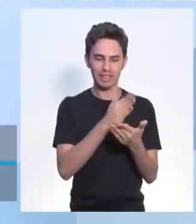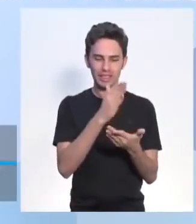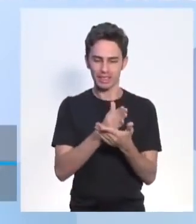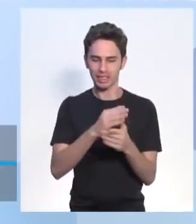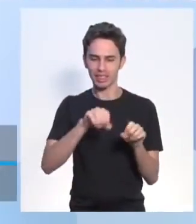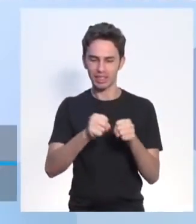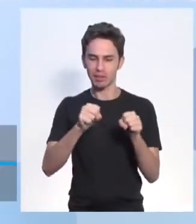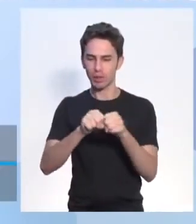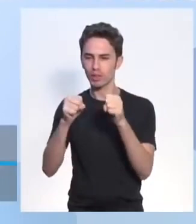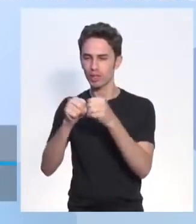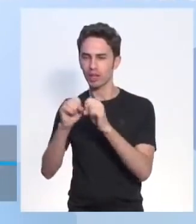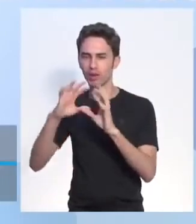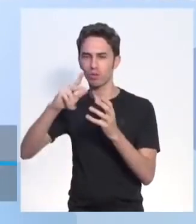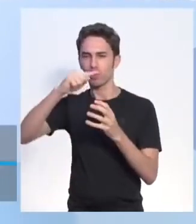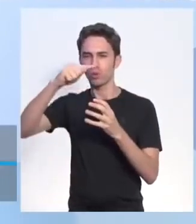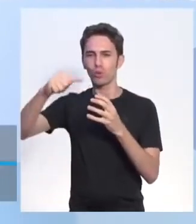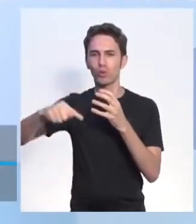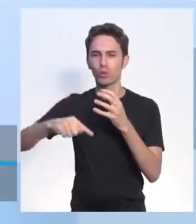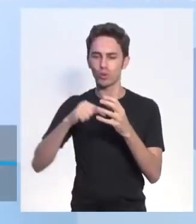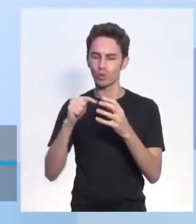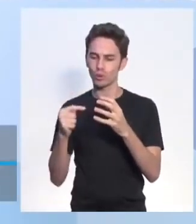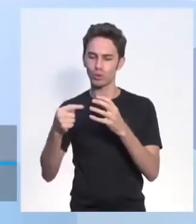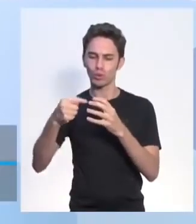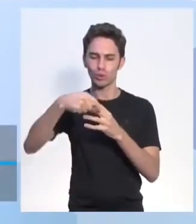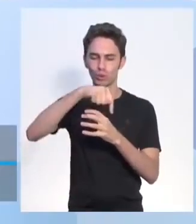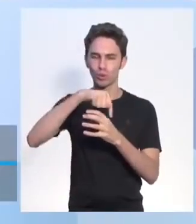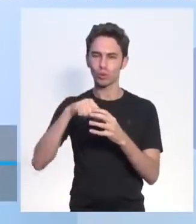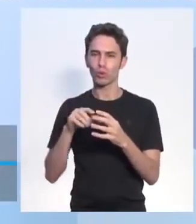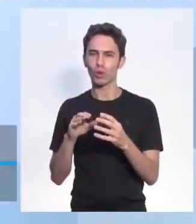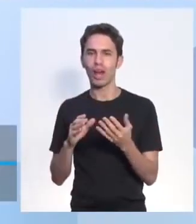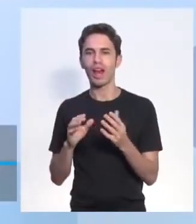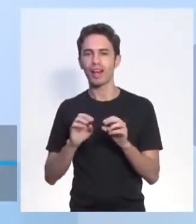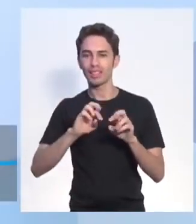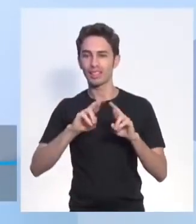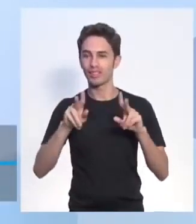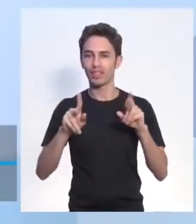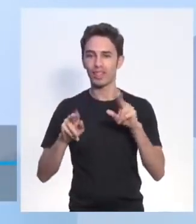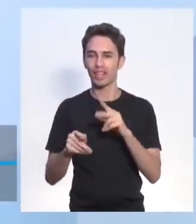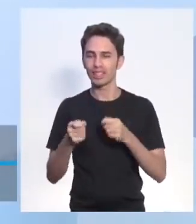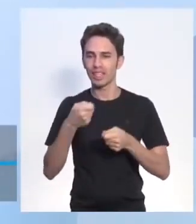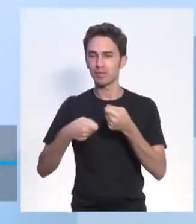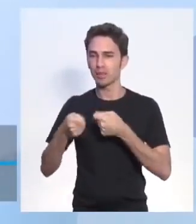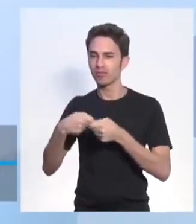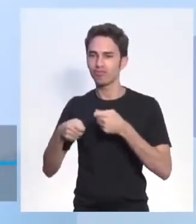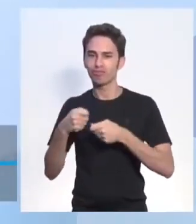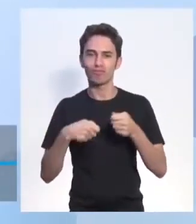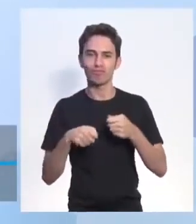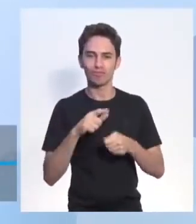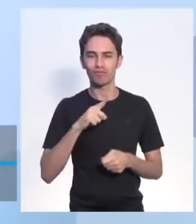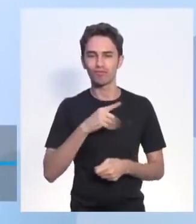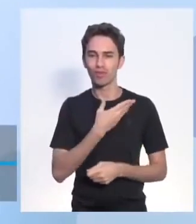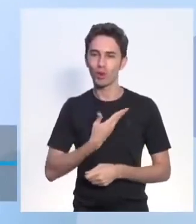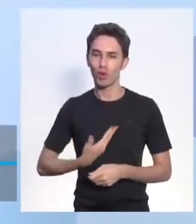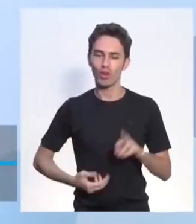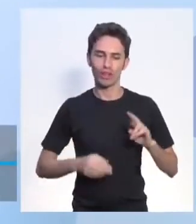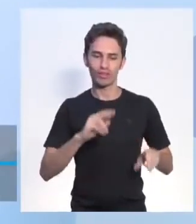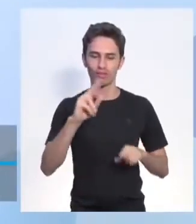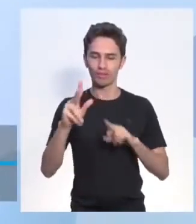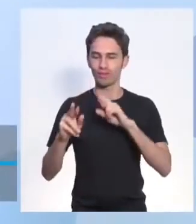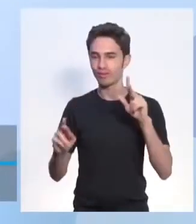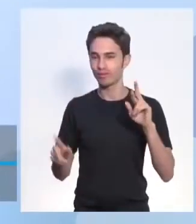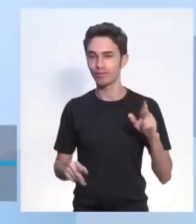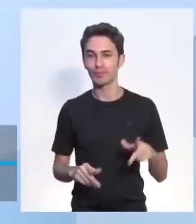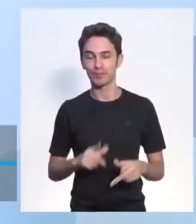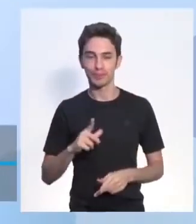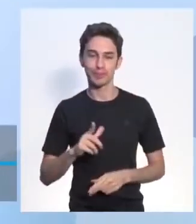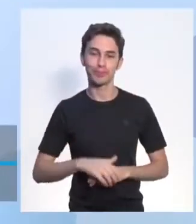formas particulares e peculiares, né, de administração. Então, quando nós falamos entre socialismo e